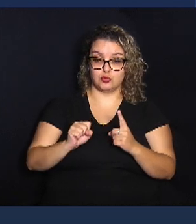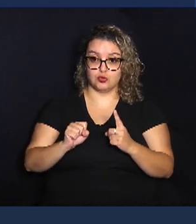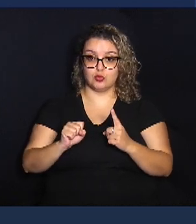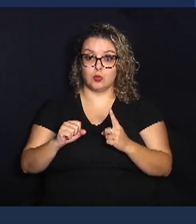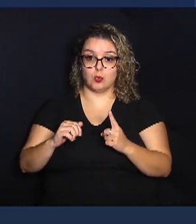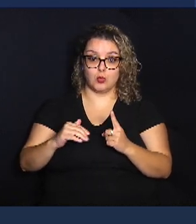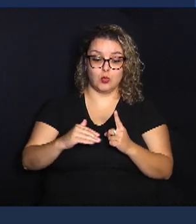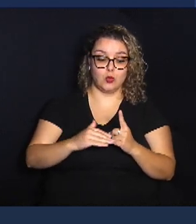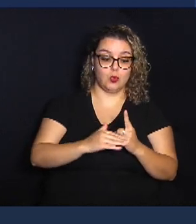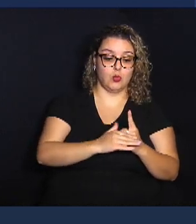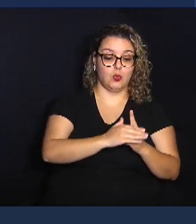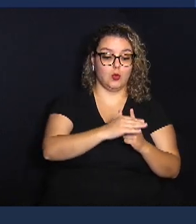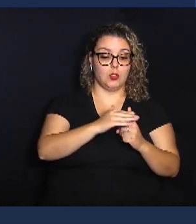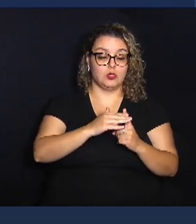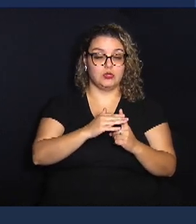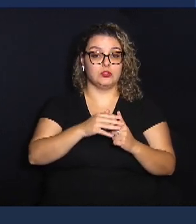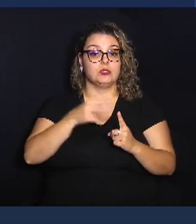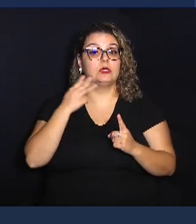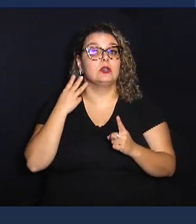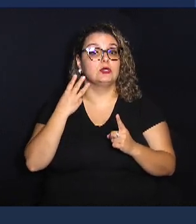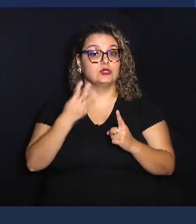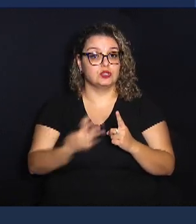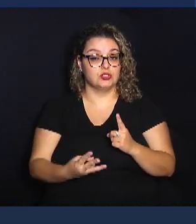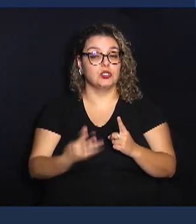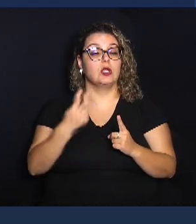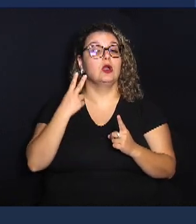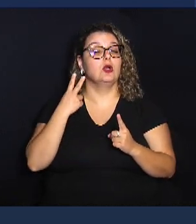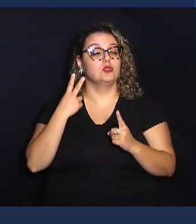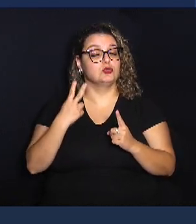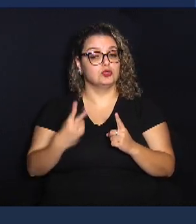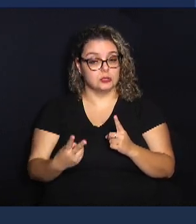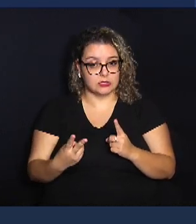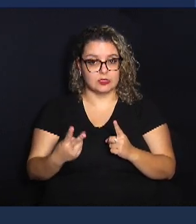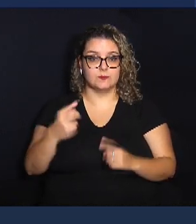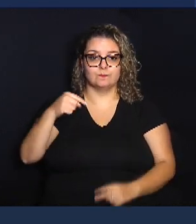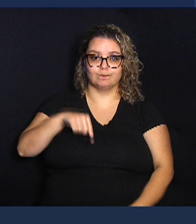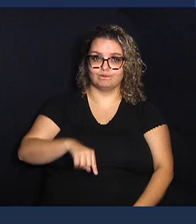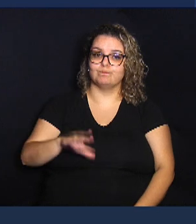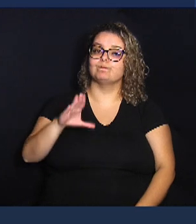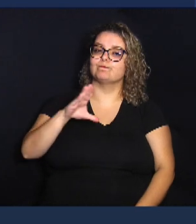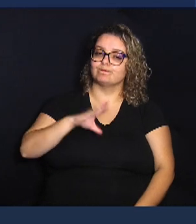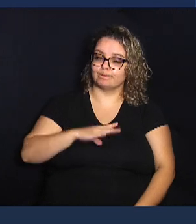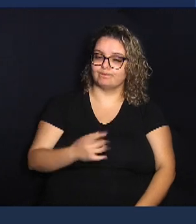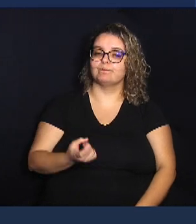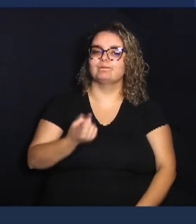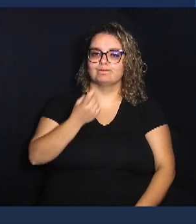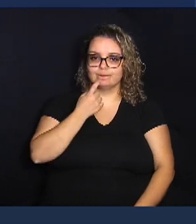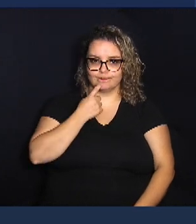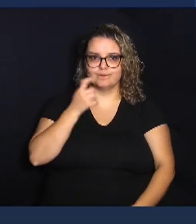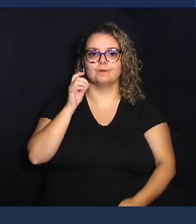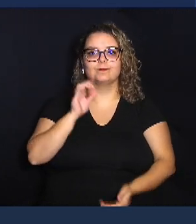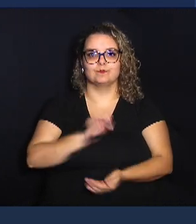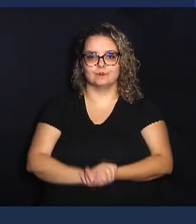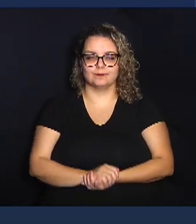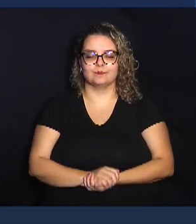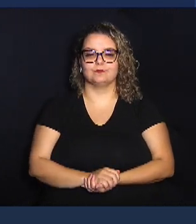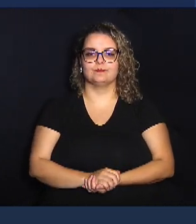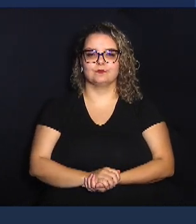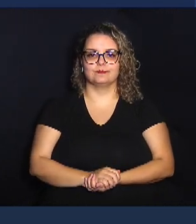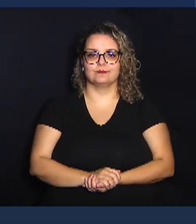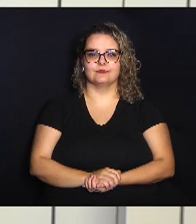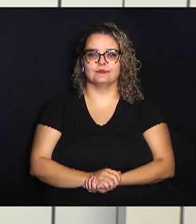Ao longo do dia a temperatura sobe, podendo chegar aos 32 graus aqui na cidade de